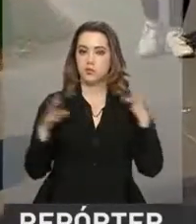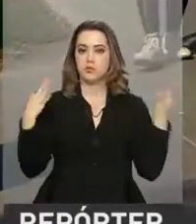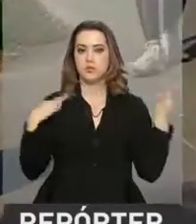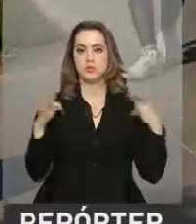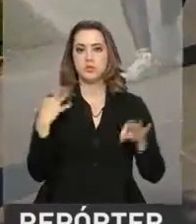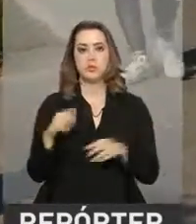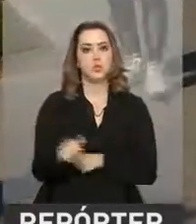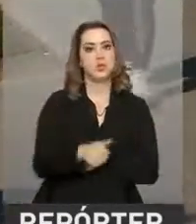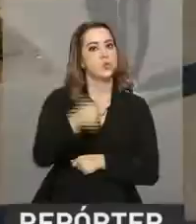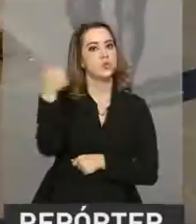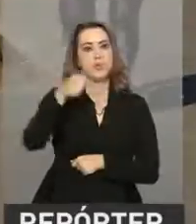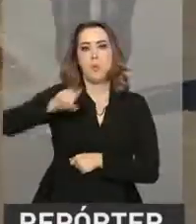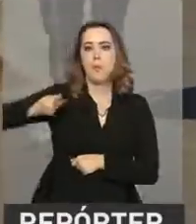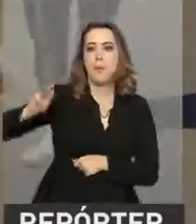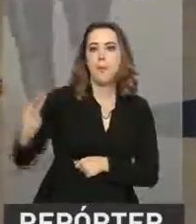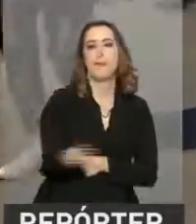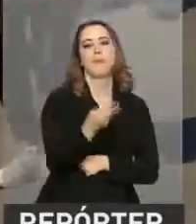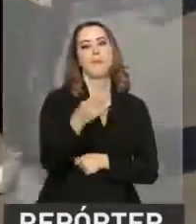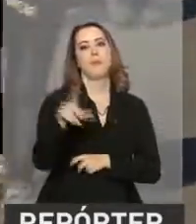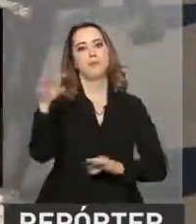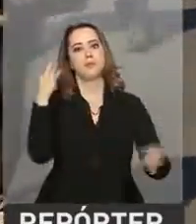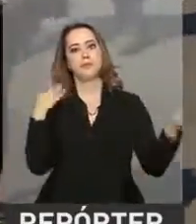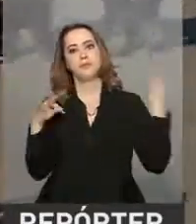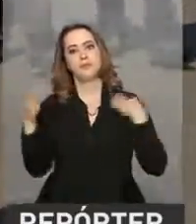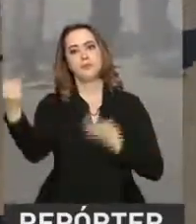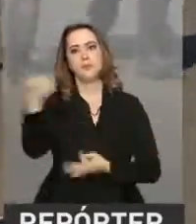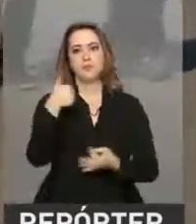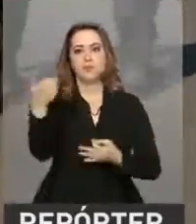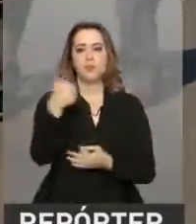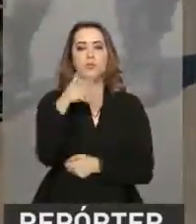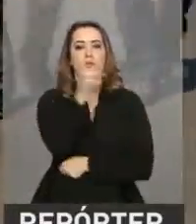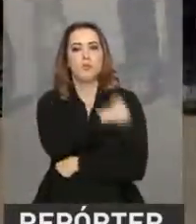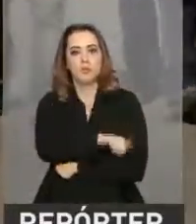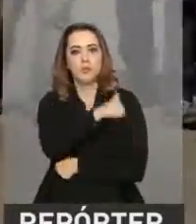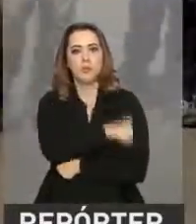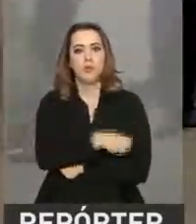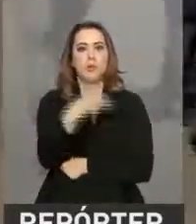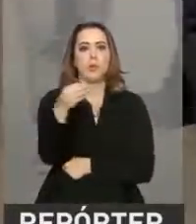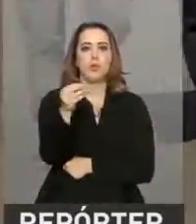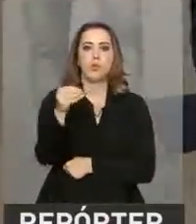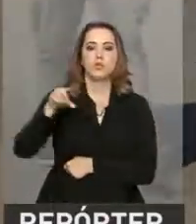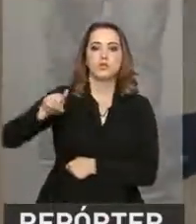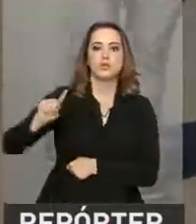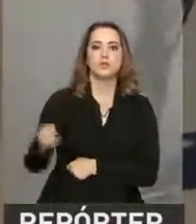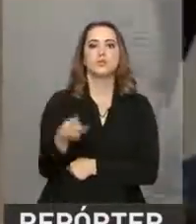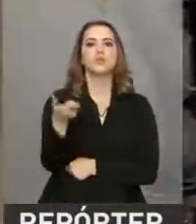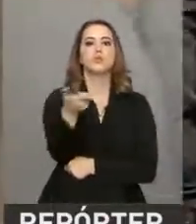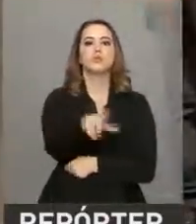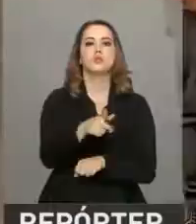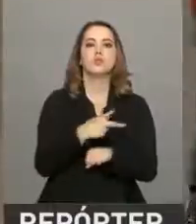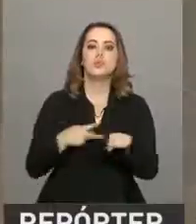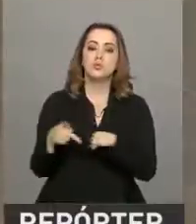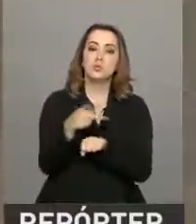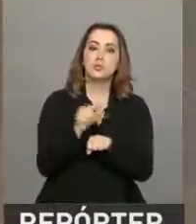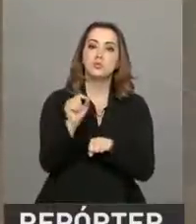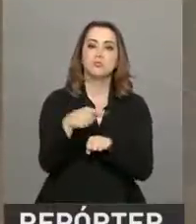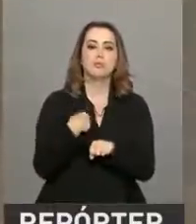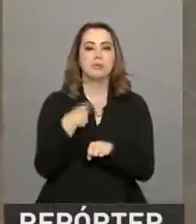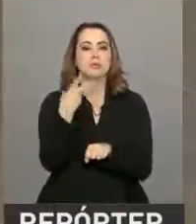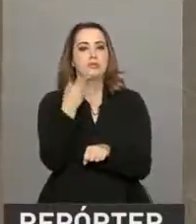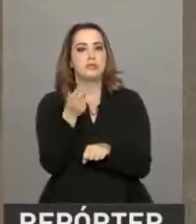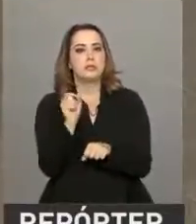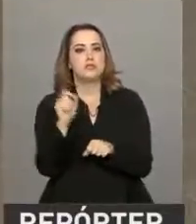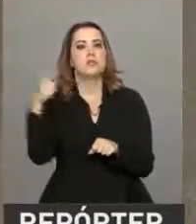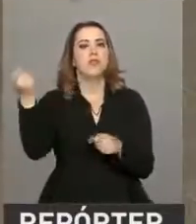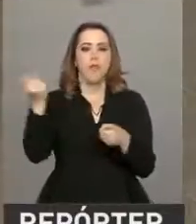venham ao Rio de Janeiro até o final das Olimpíadas. Desse total, 400 mil devem vir de outros países. E o desafio é fazer com que